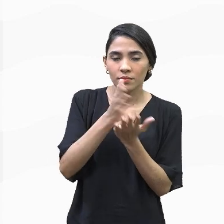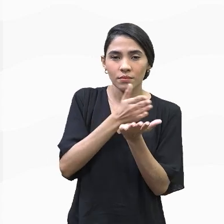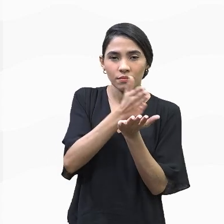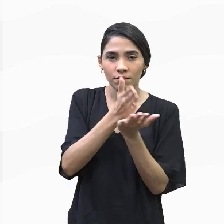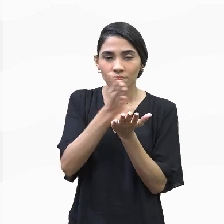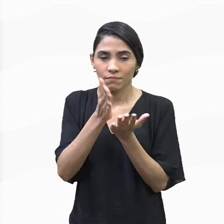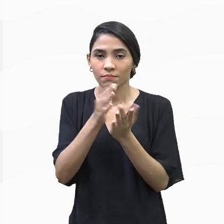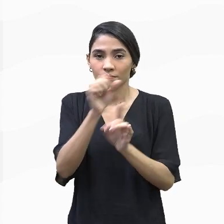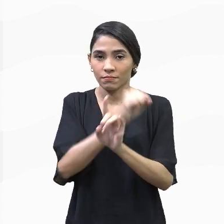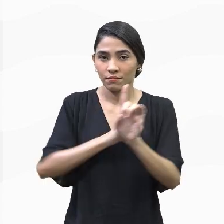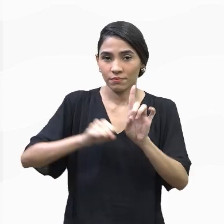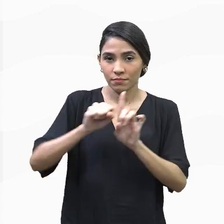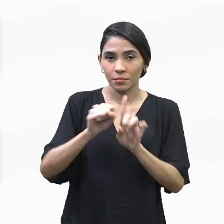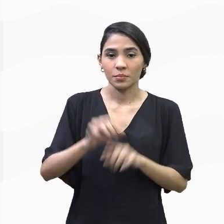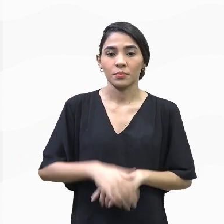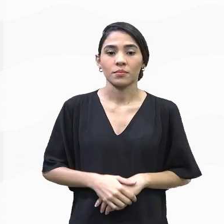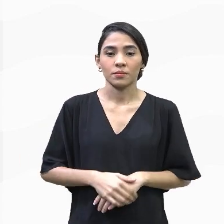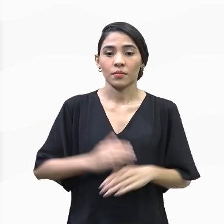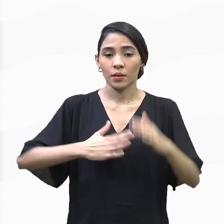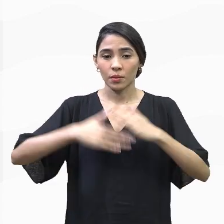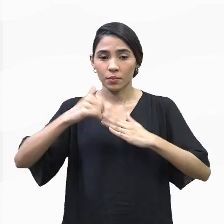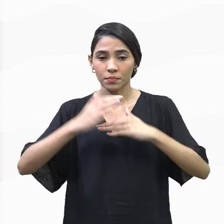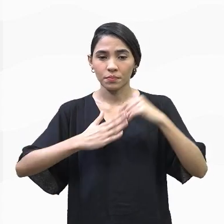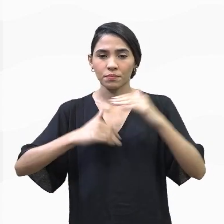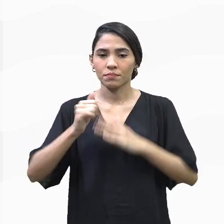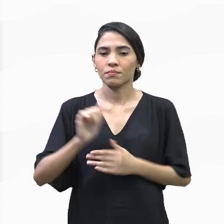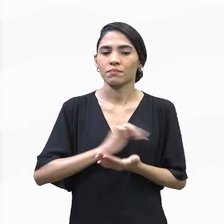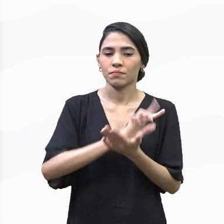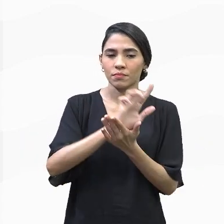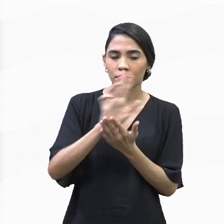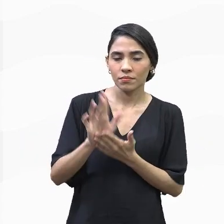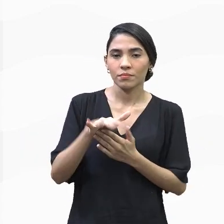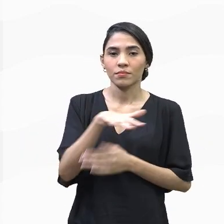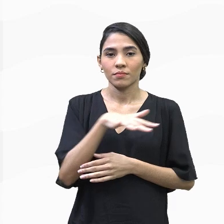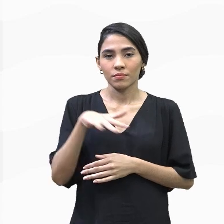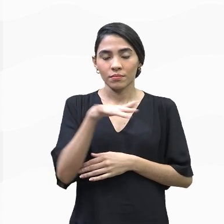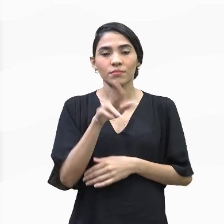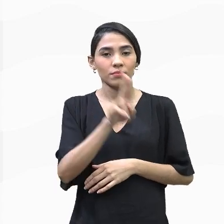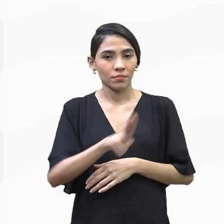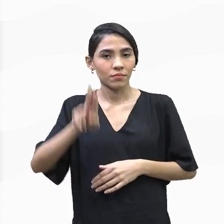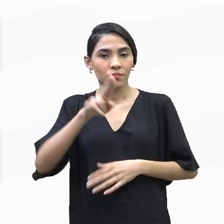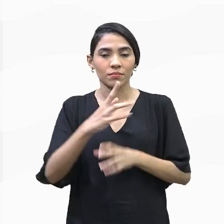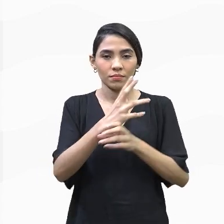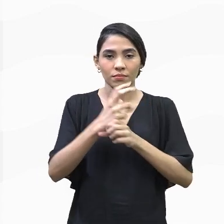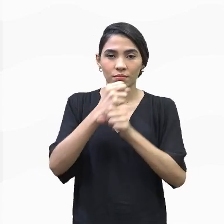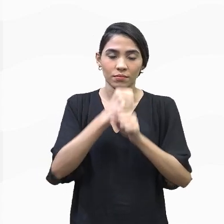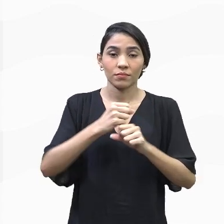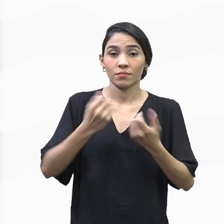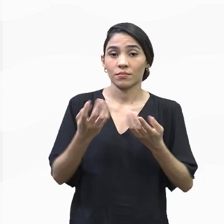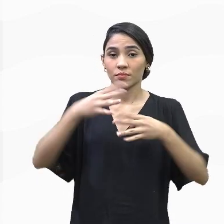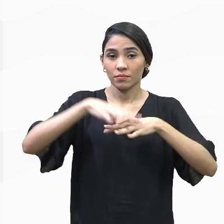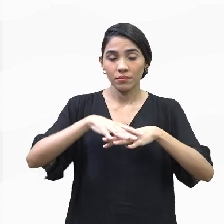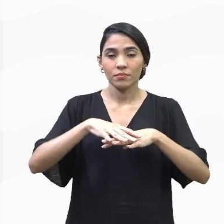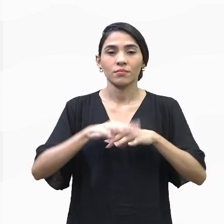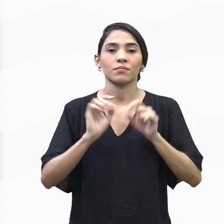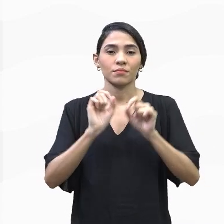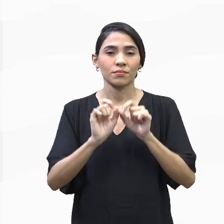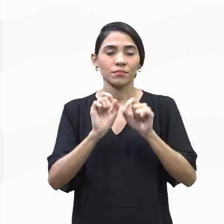ramos da sociedade. São profissionais de várias áreas, utilizam cálculos matemáticos